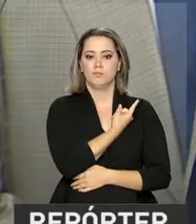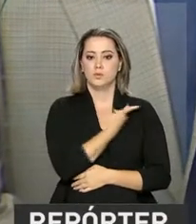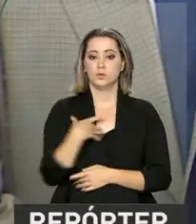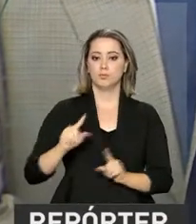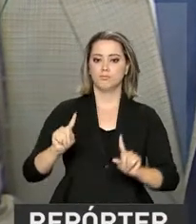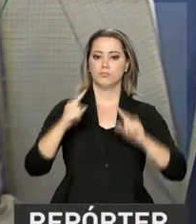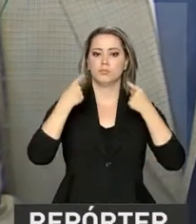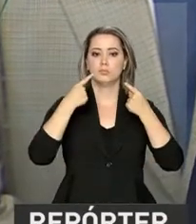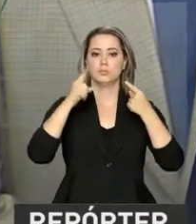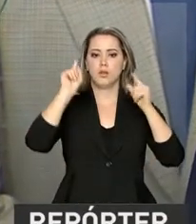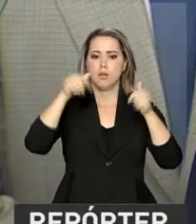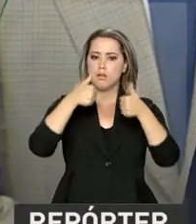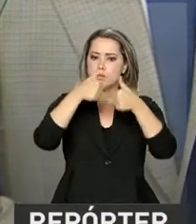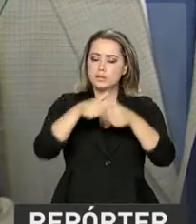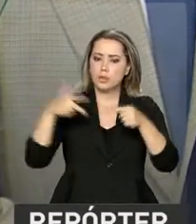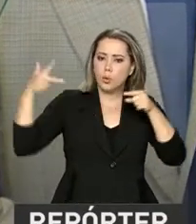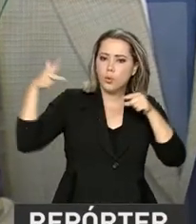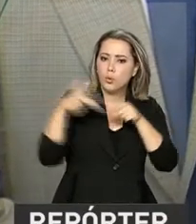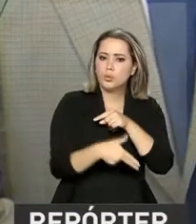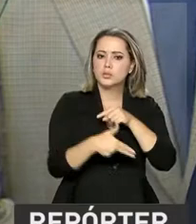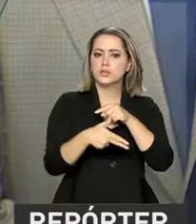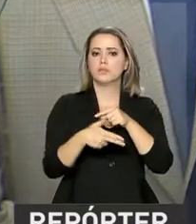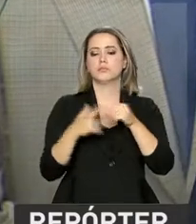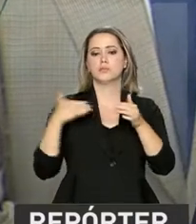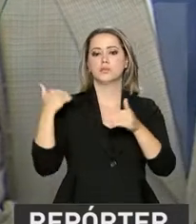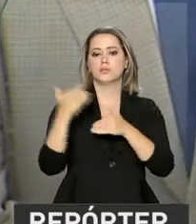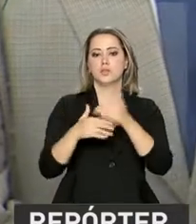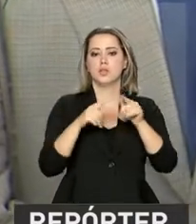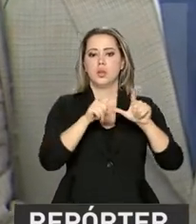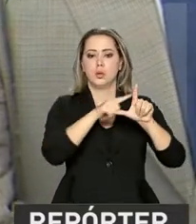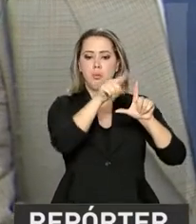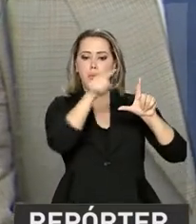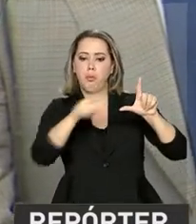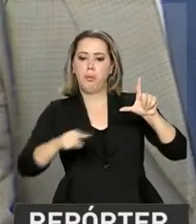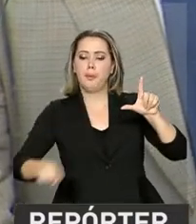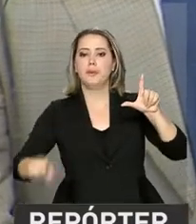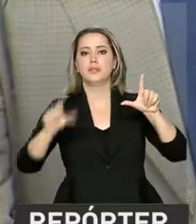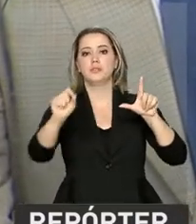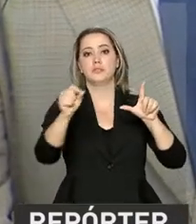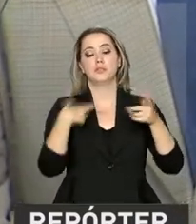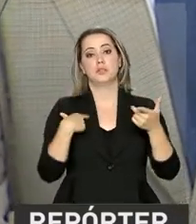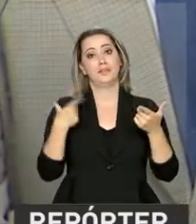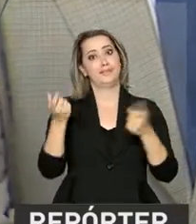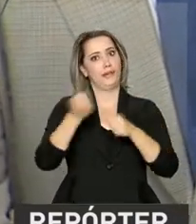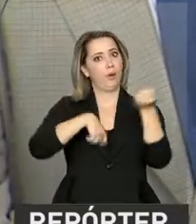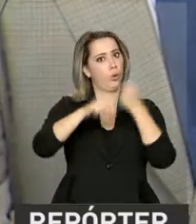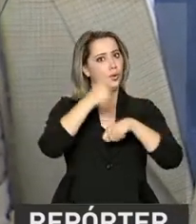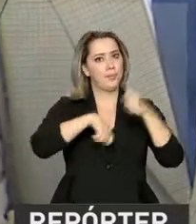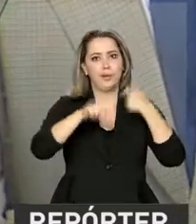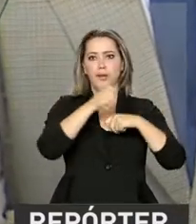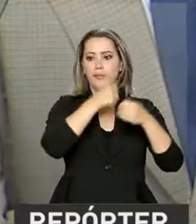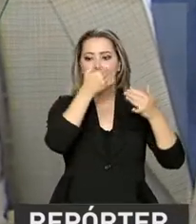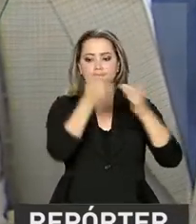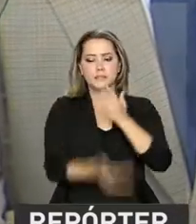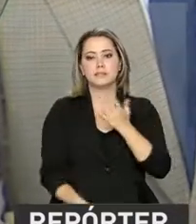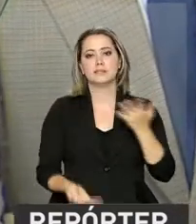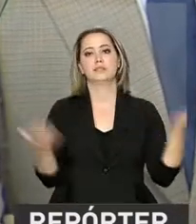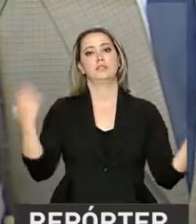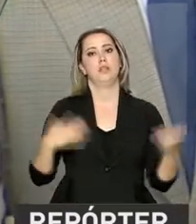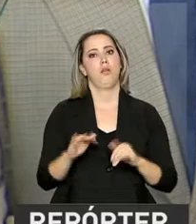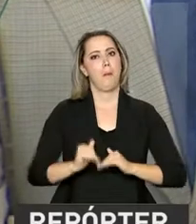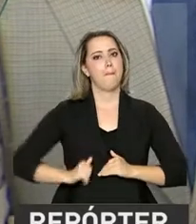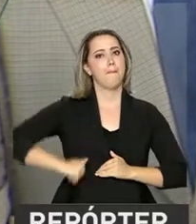é estancar o processo de queda livre da atividade econômica que tem levado ao aumento